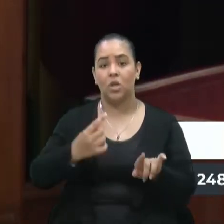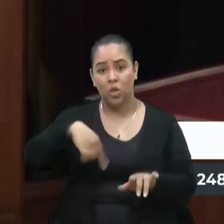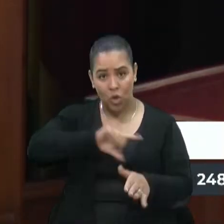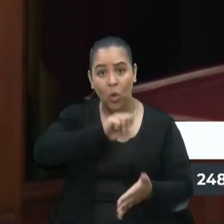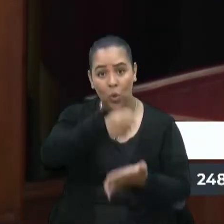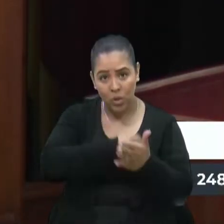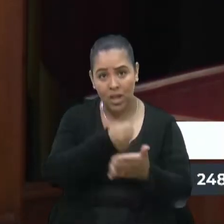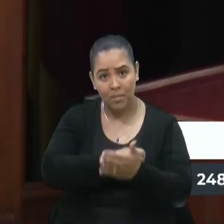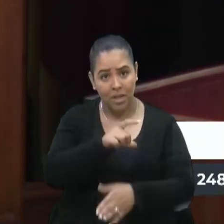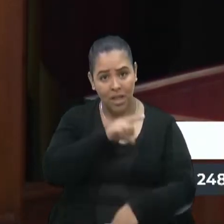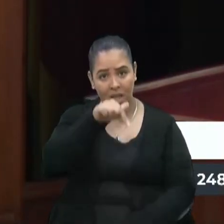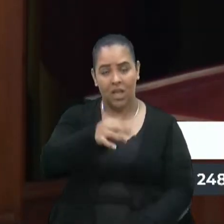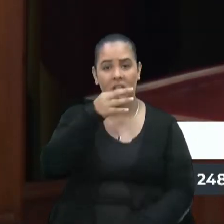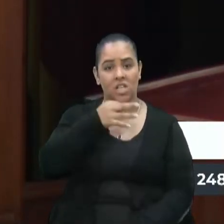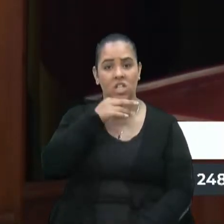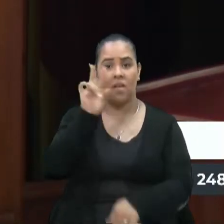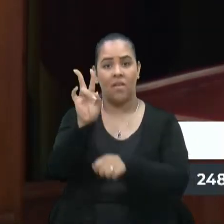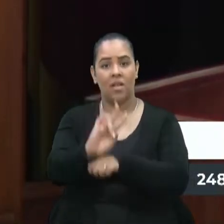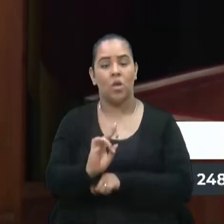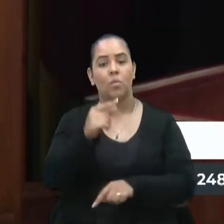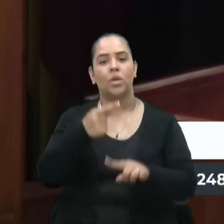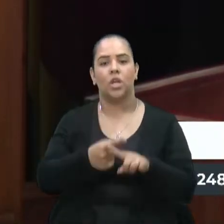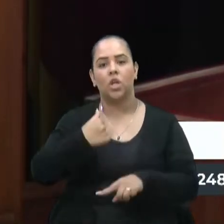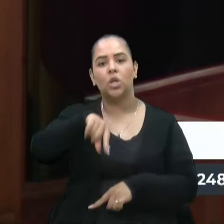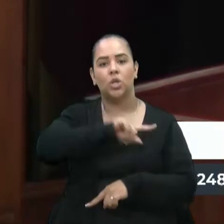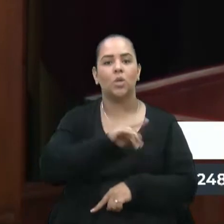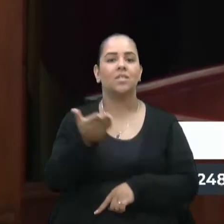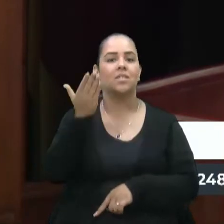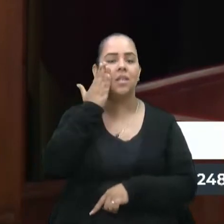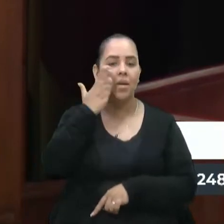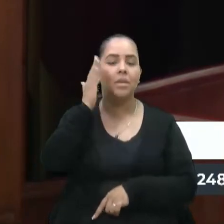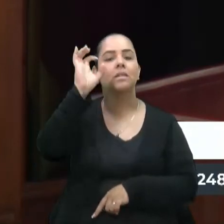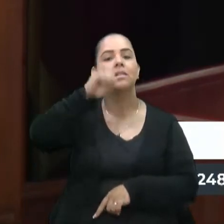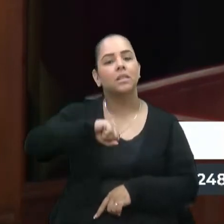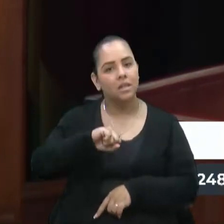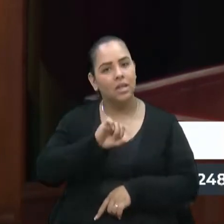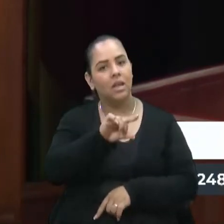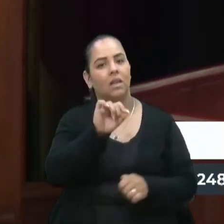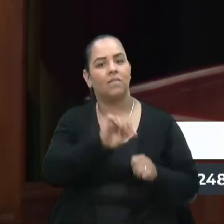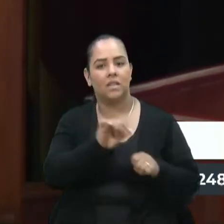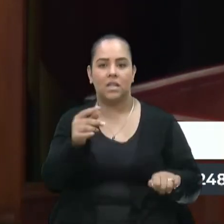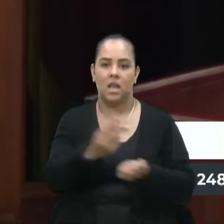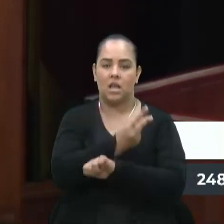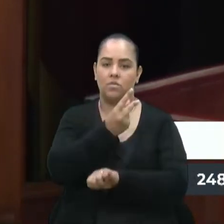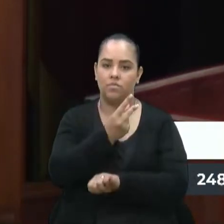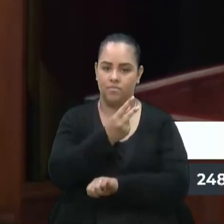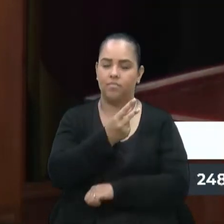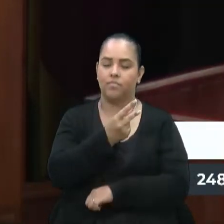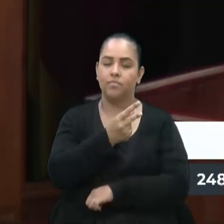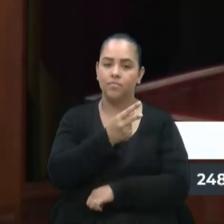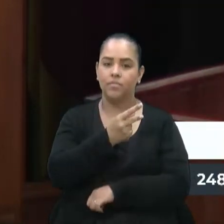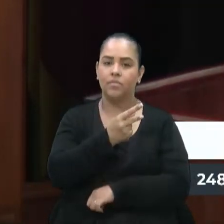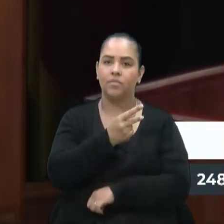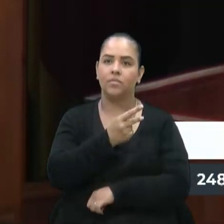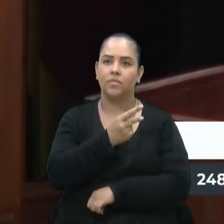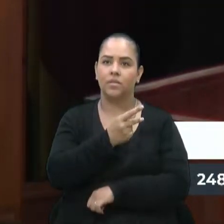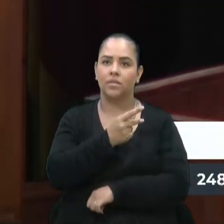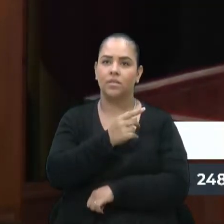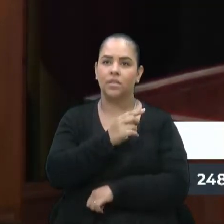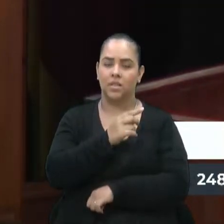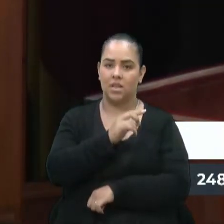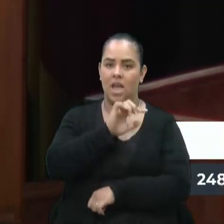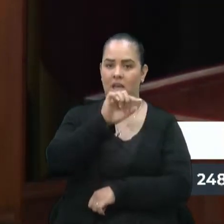Sul também tenha esse monitoramento, porque a gente sabe, sim, que eles descumprem as medidas e que a Patrulha Maria da Penha tem